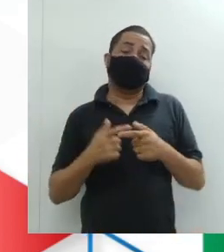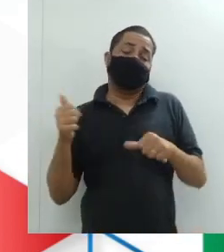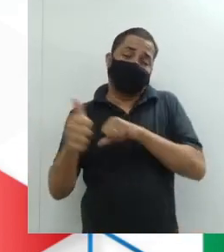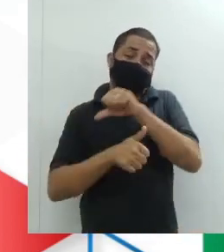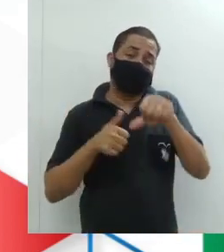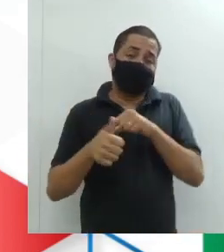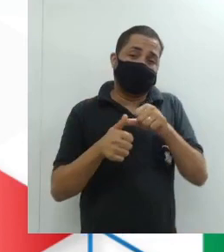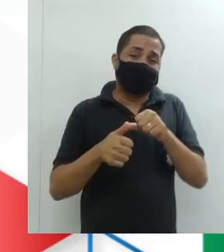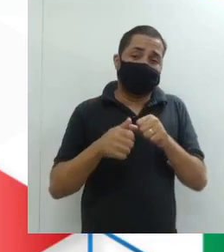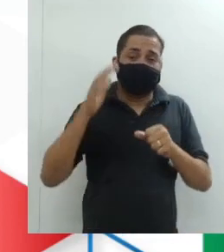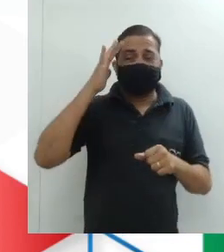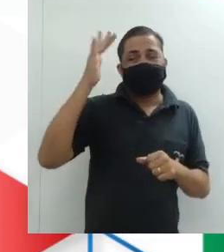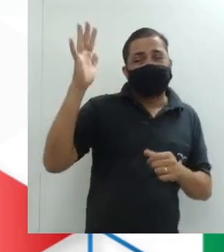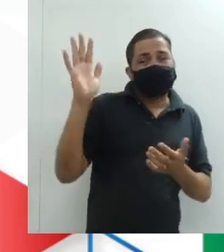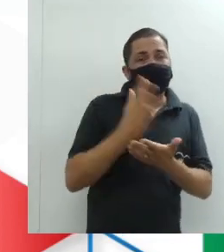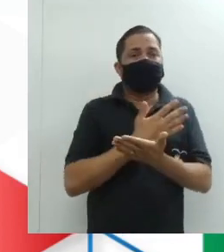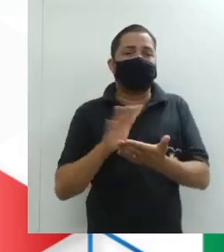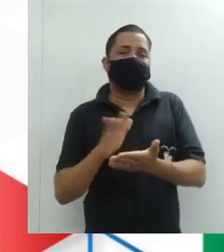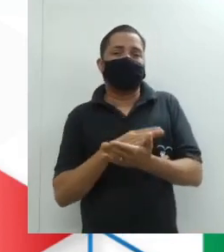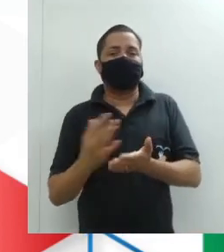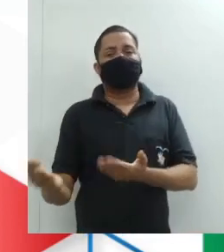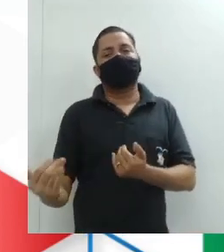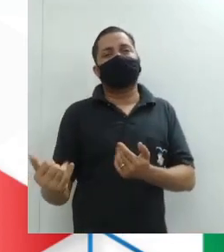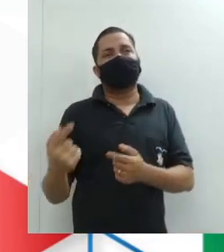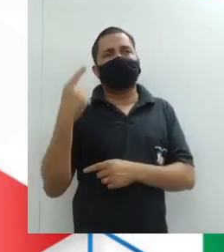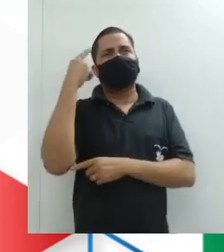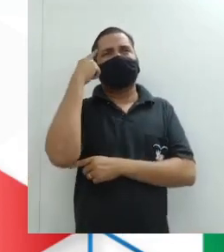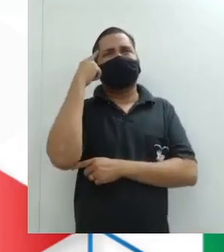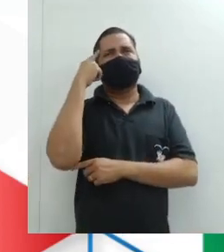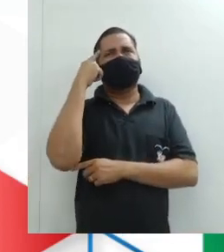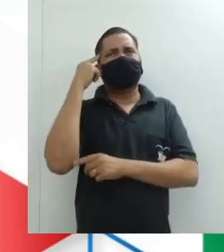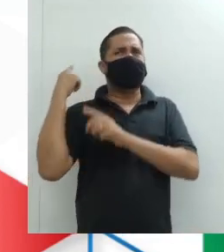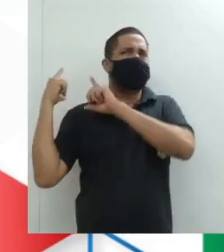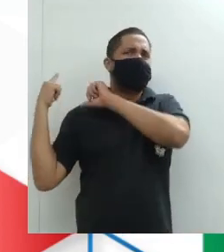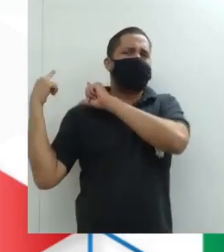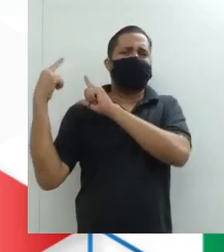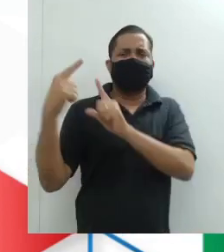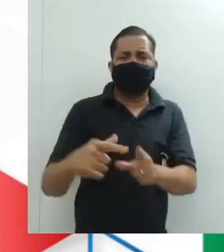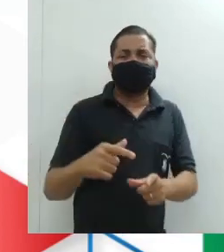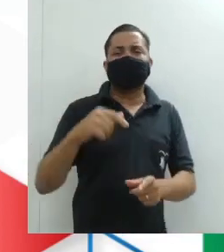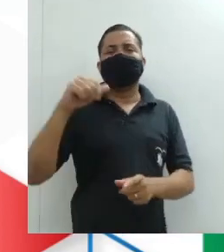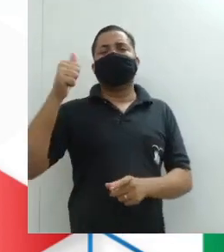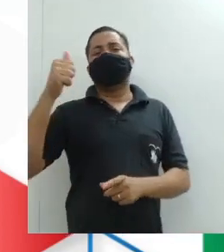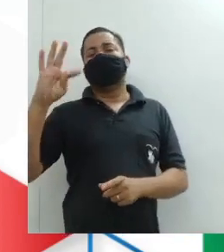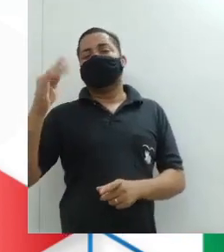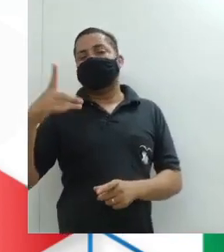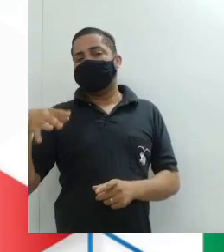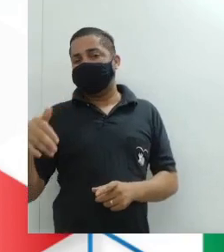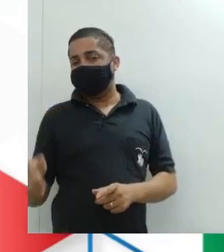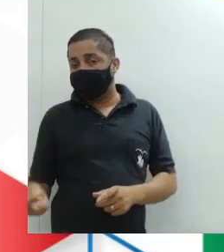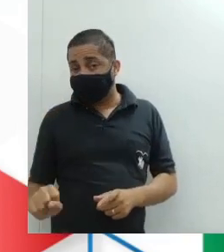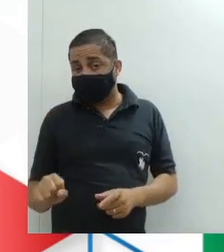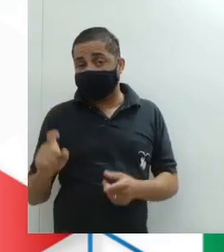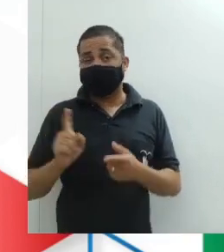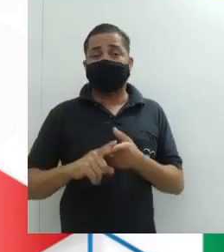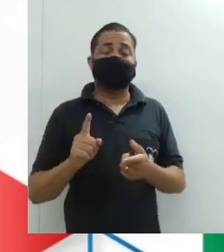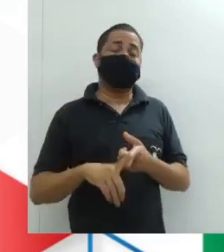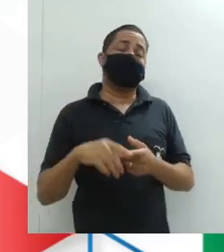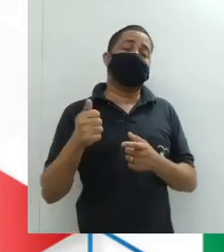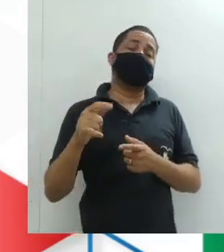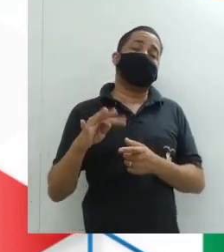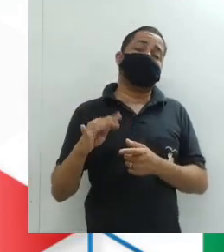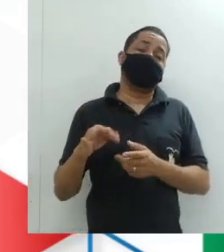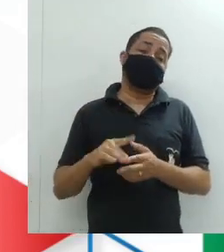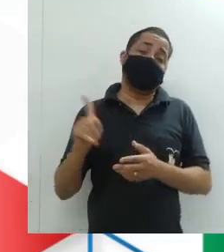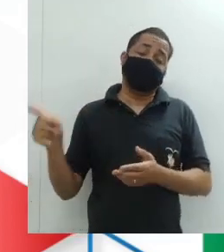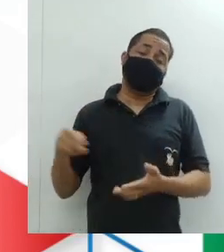de alguns jovens que repensaram as tradições de Atenas e da aristocracia. Ele foi